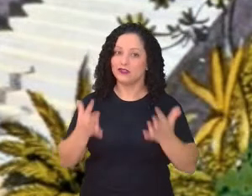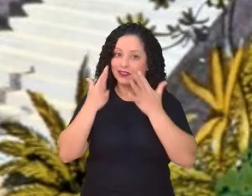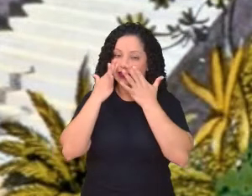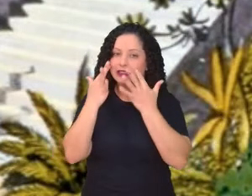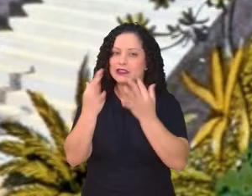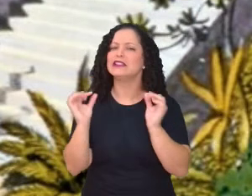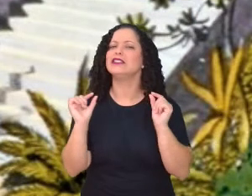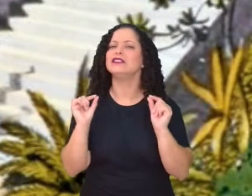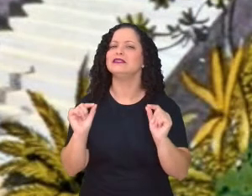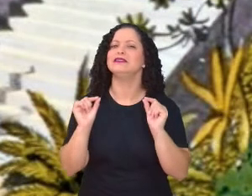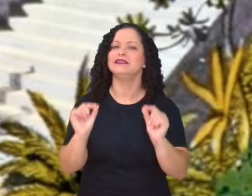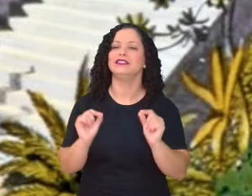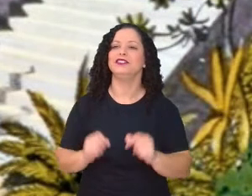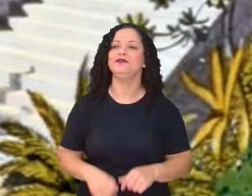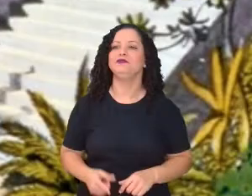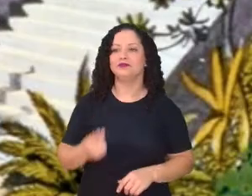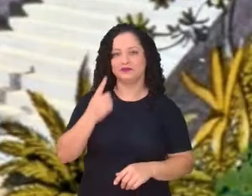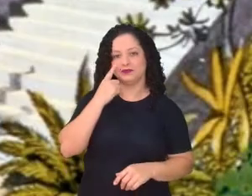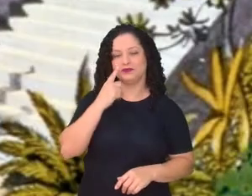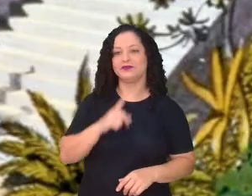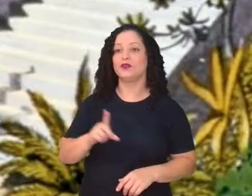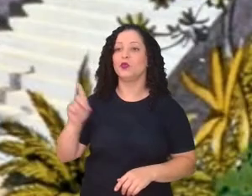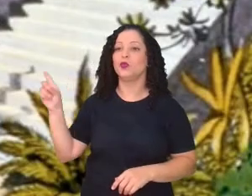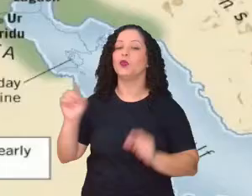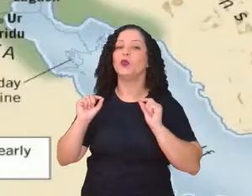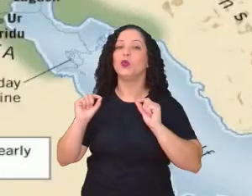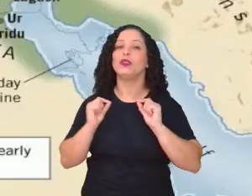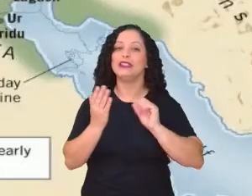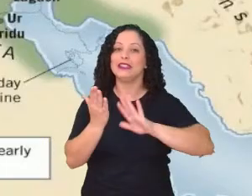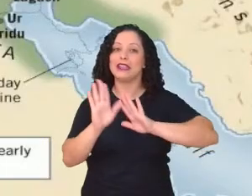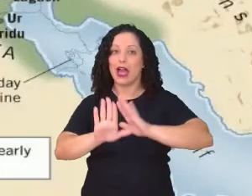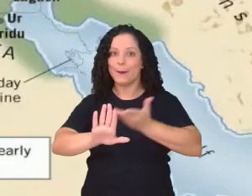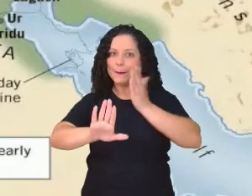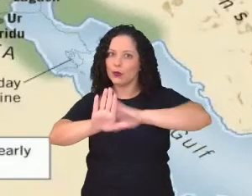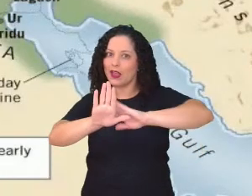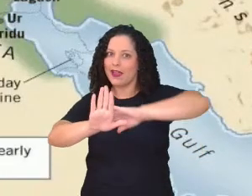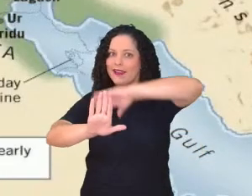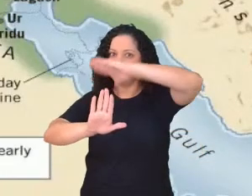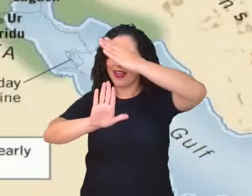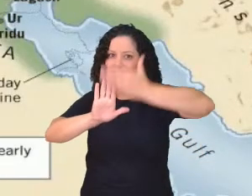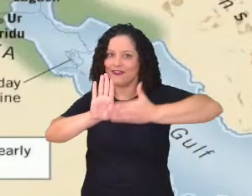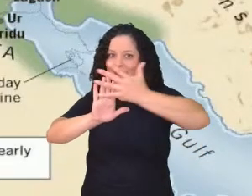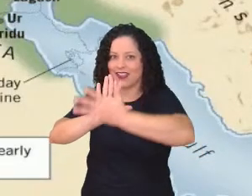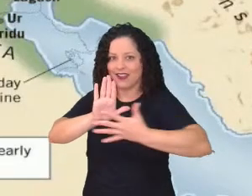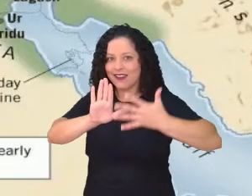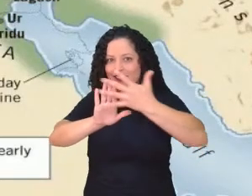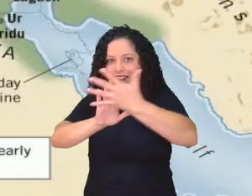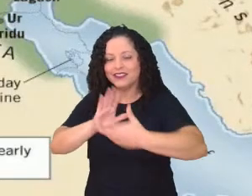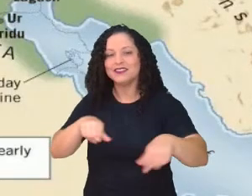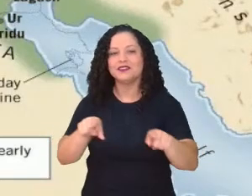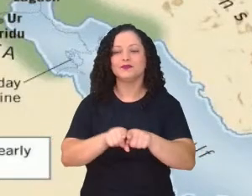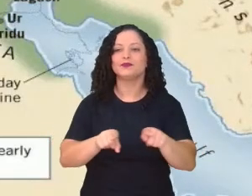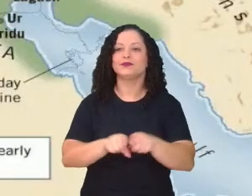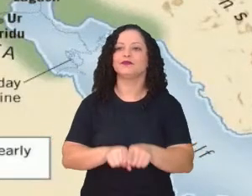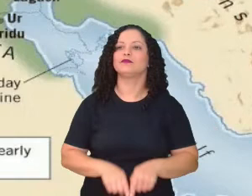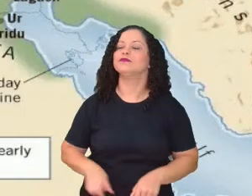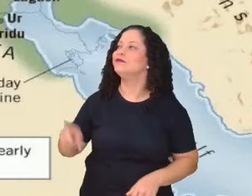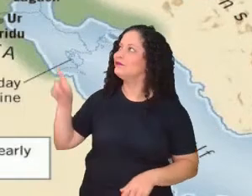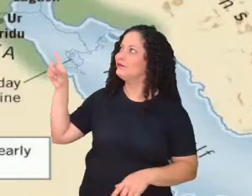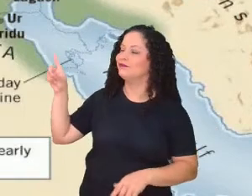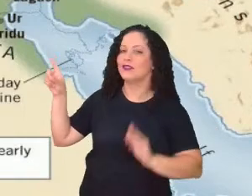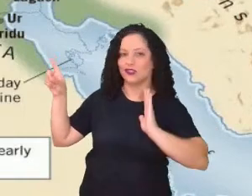ó, nas imagens que estão à frente, ok? Próxima imagem. Isso aqui a gente já mostrou para